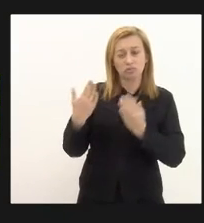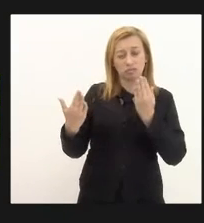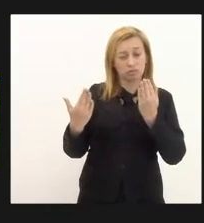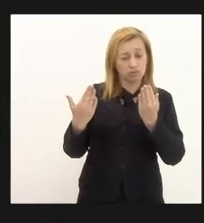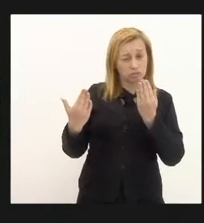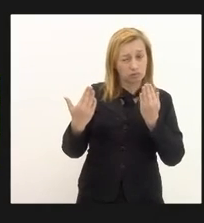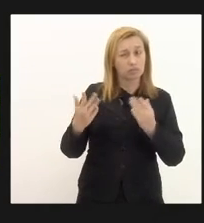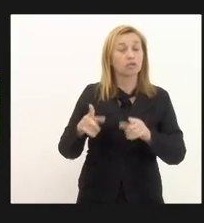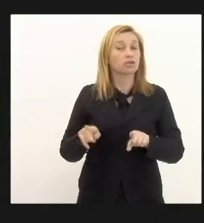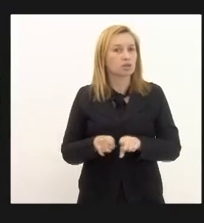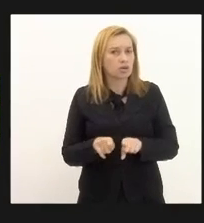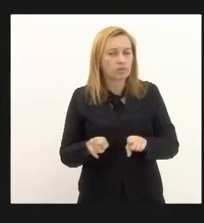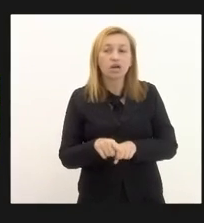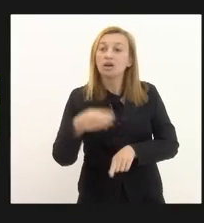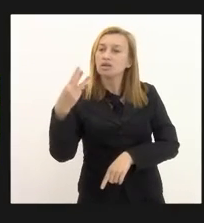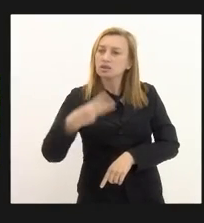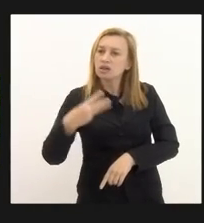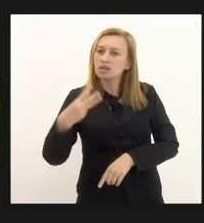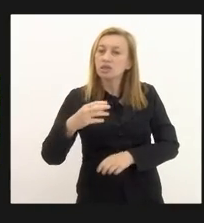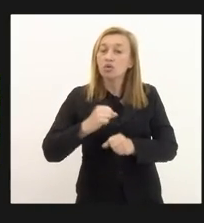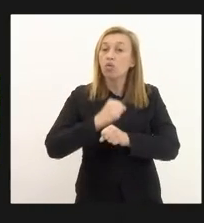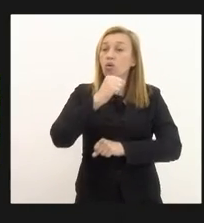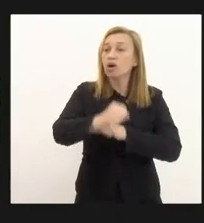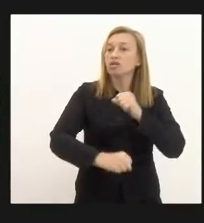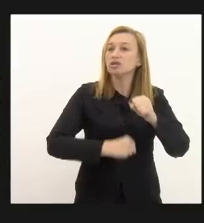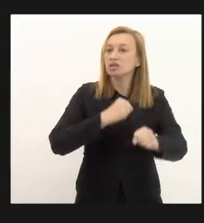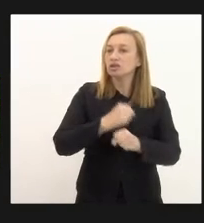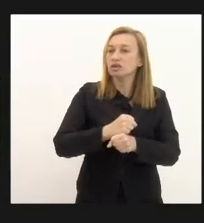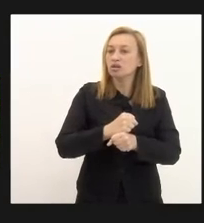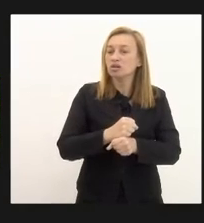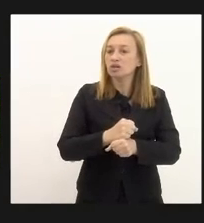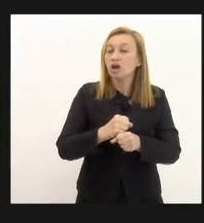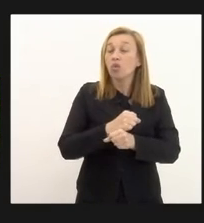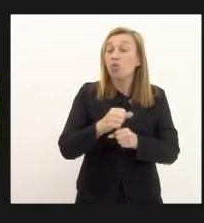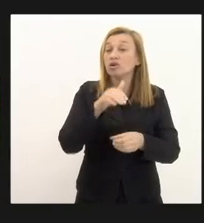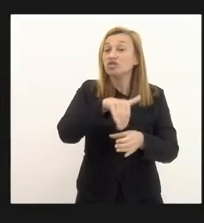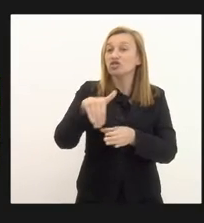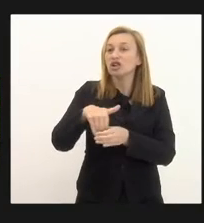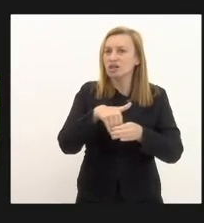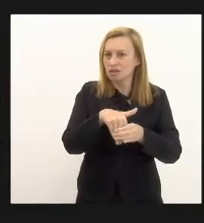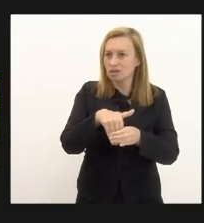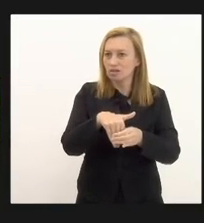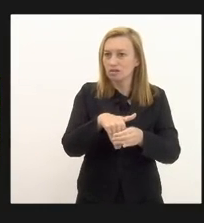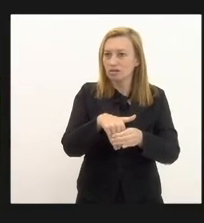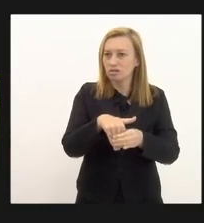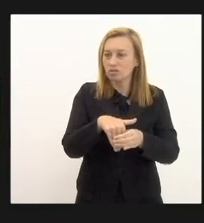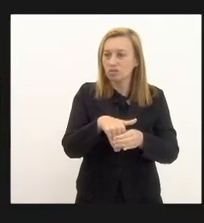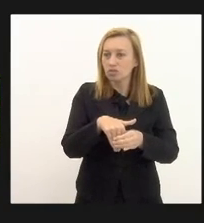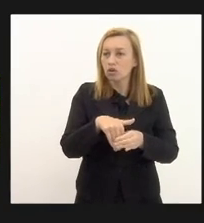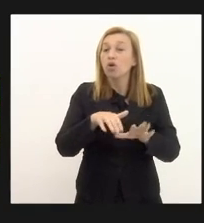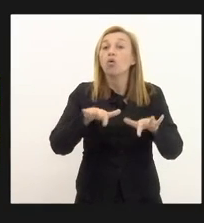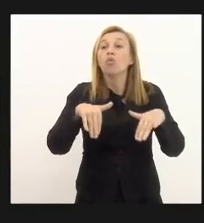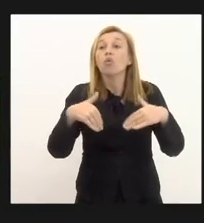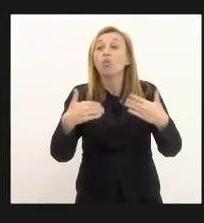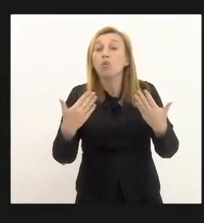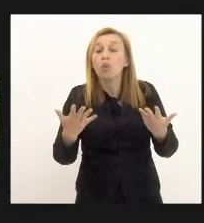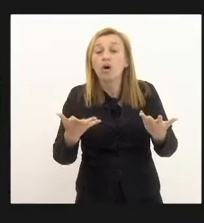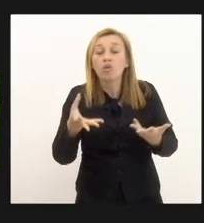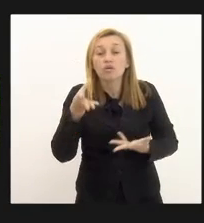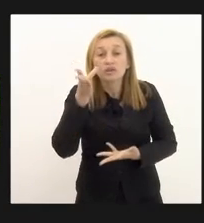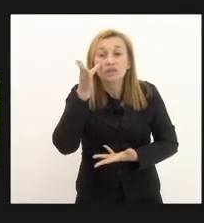também terceiro o ano que vem é um ano eleitoral sabe qual a